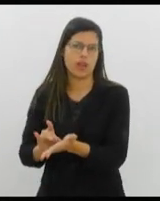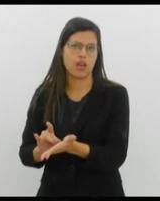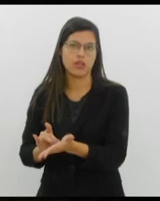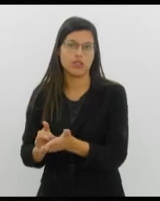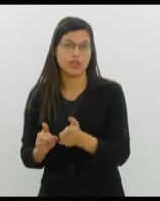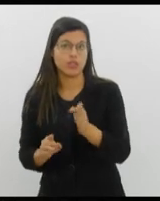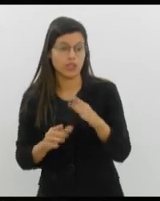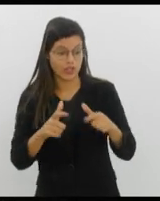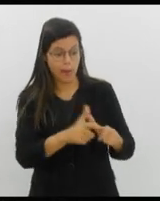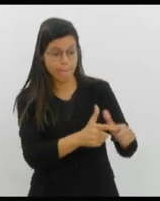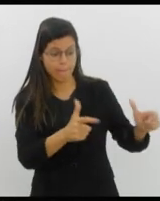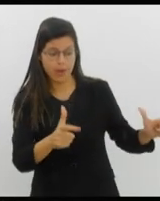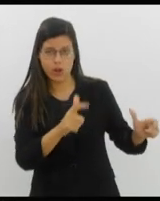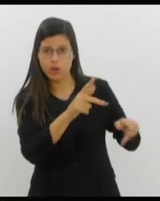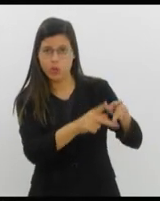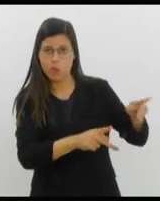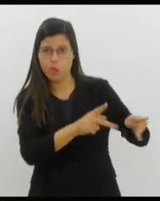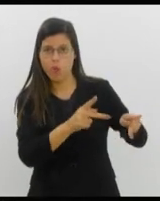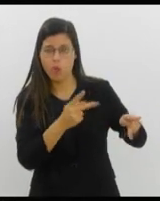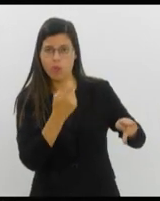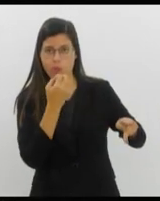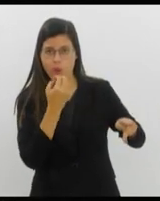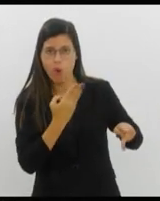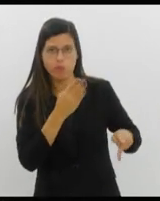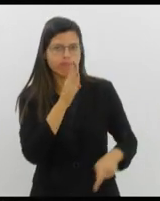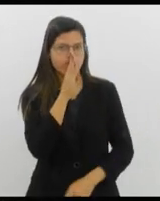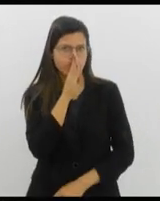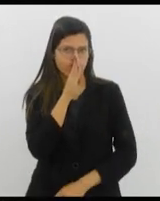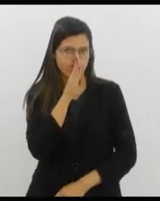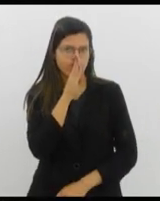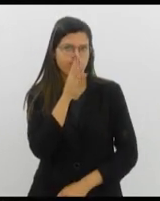a maioria da população de bem brasileira.